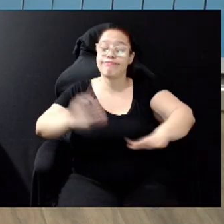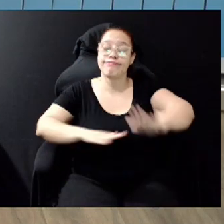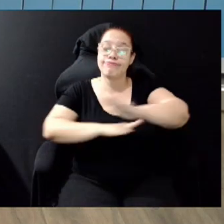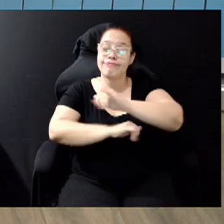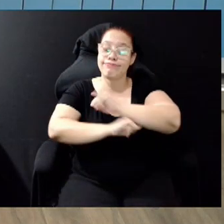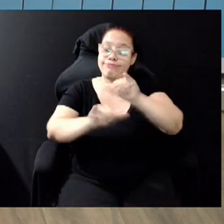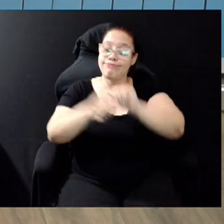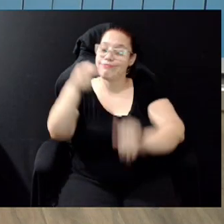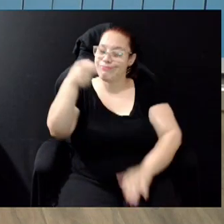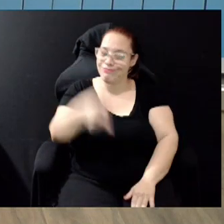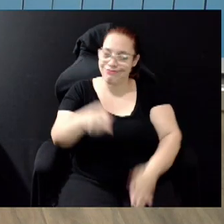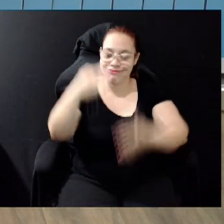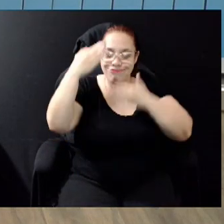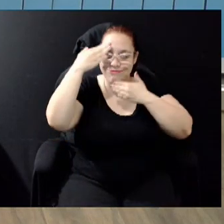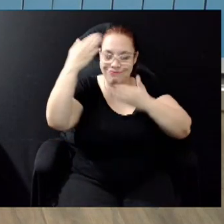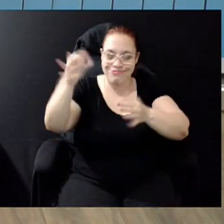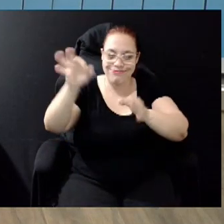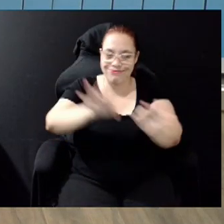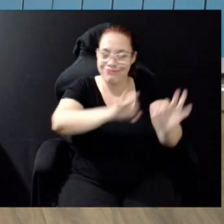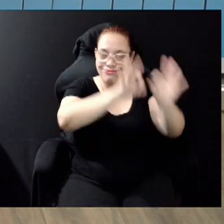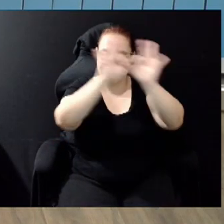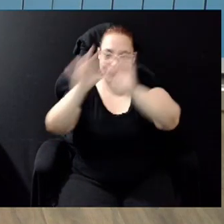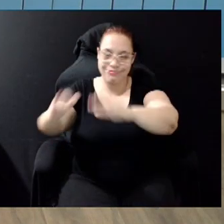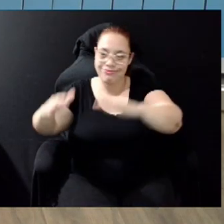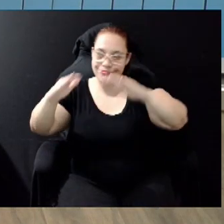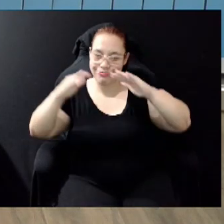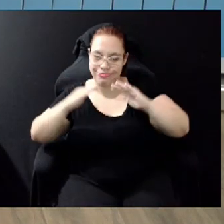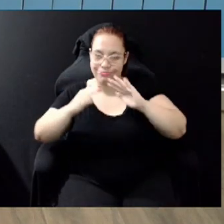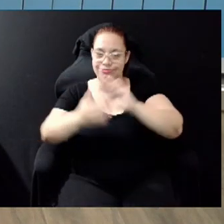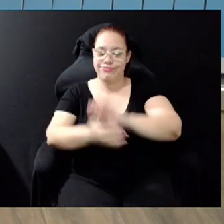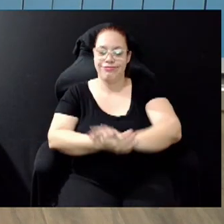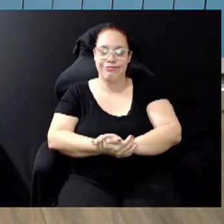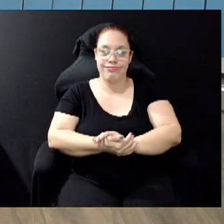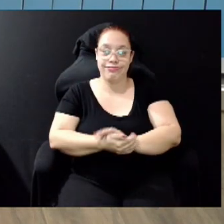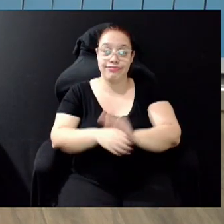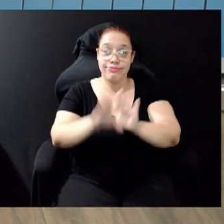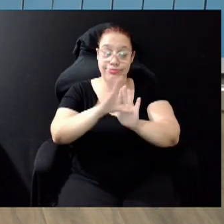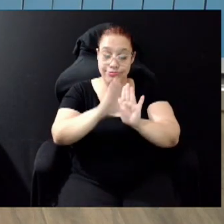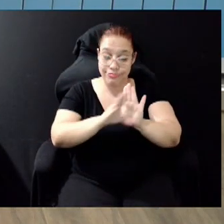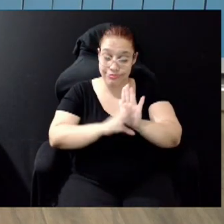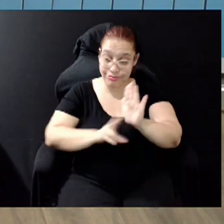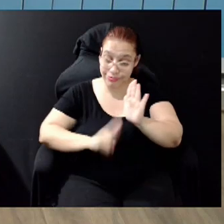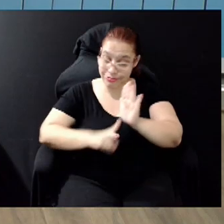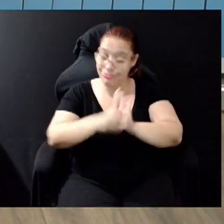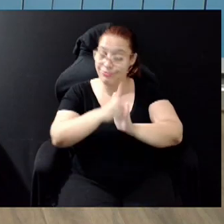por aqui. Muito obrigado pela sua companhia, pela sua audiência. Continue na nossa